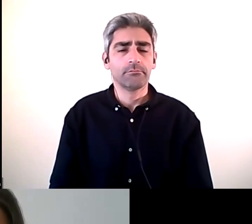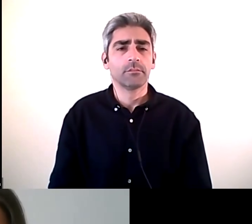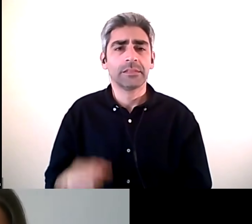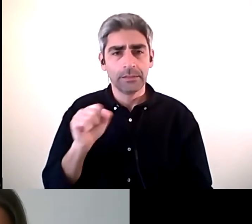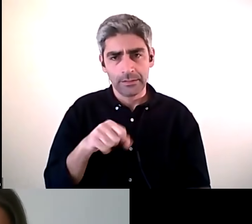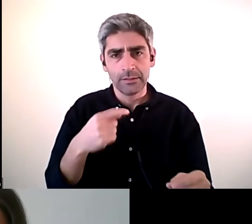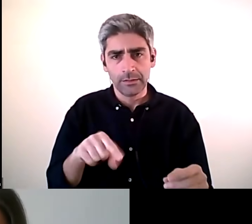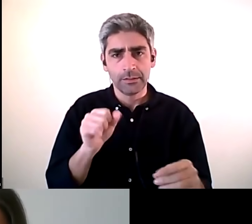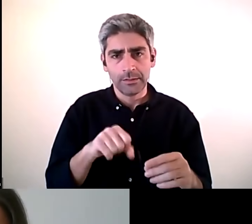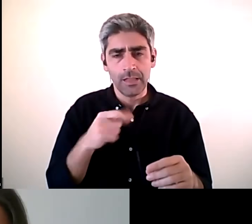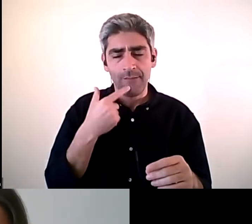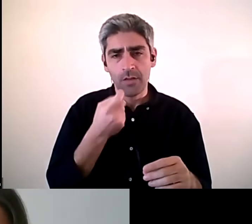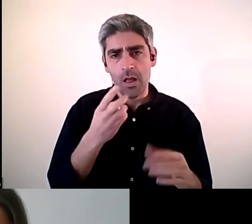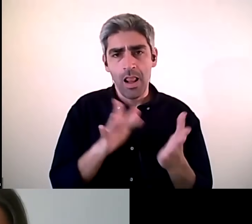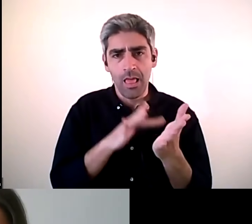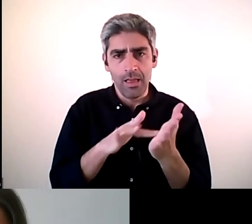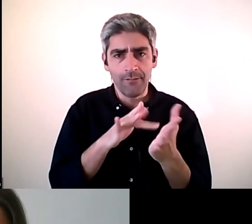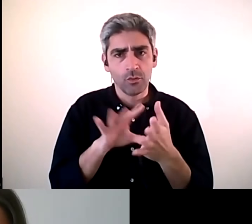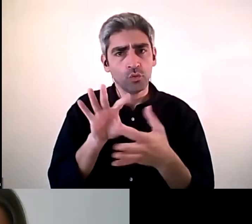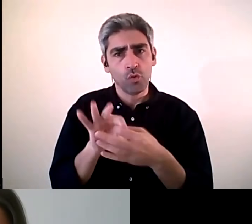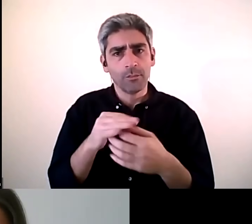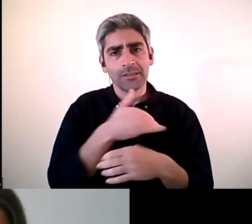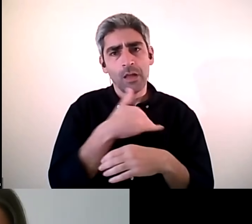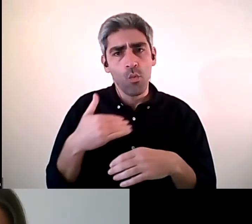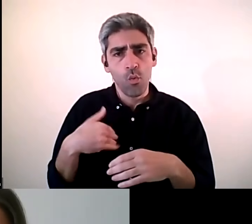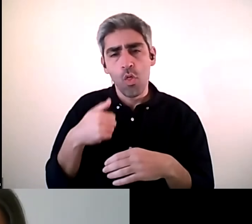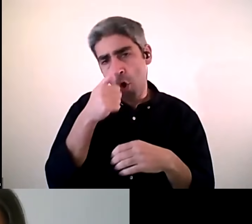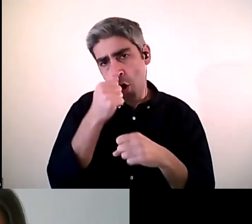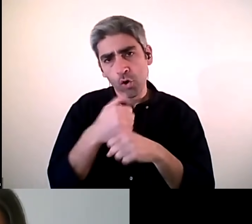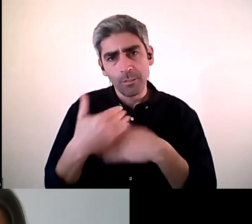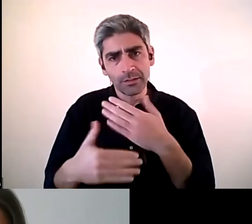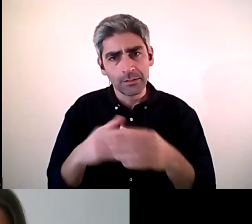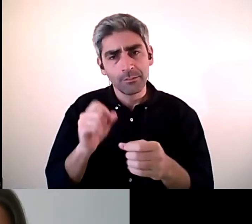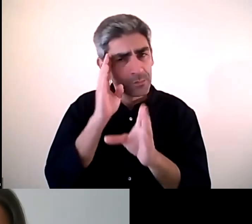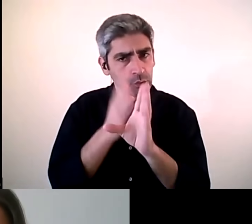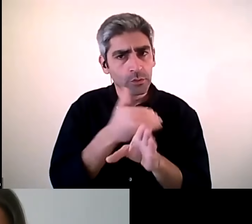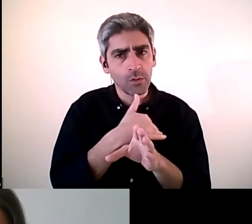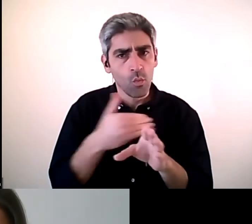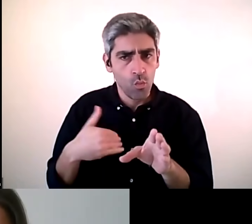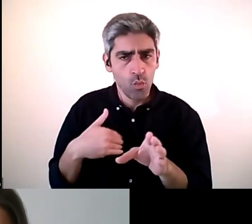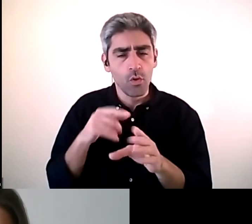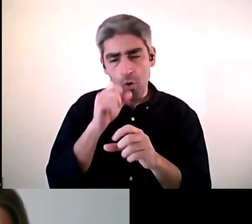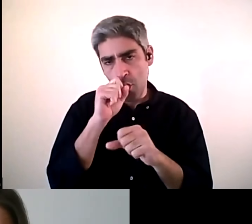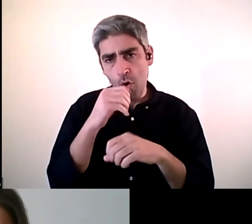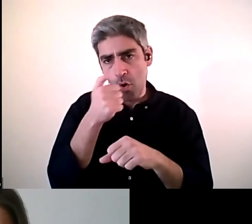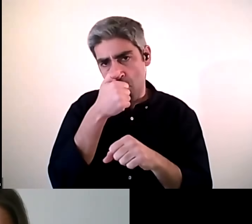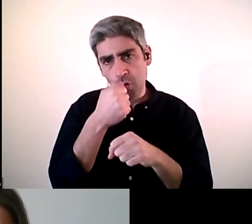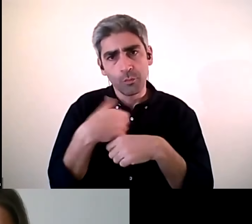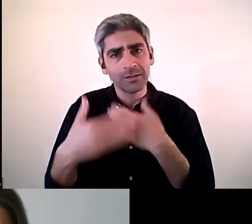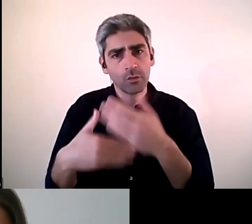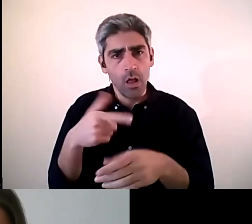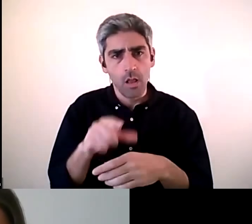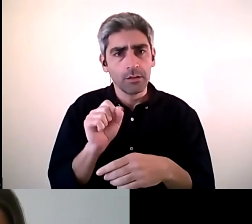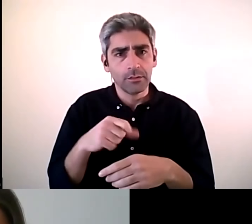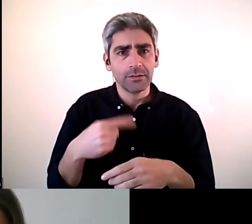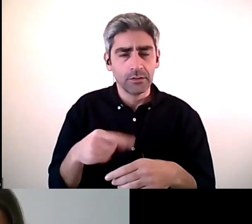sim, existem vários livros sobre a saúde ocupacional e neste caso da psicologia da saúde ocupacional. De dizer-vos que